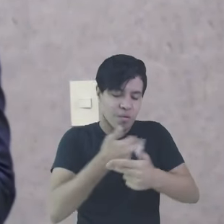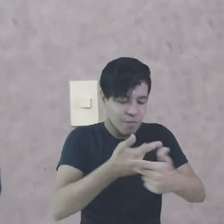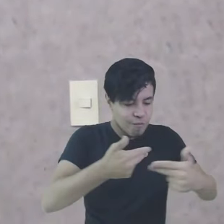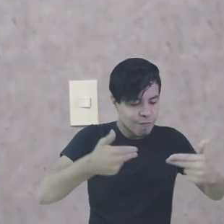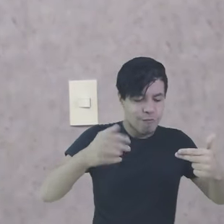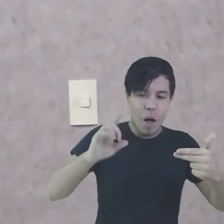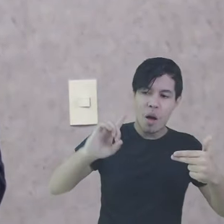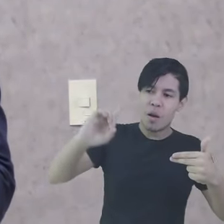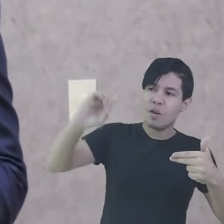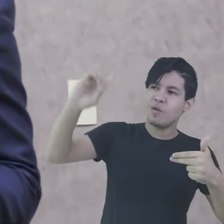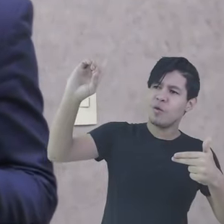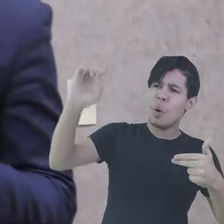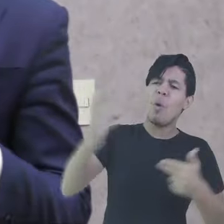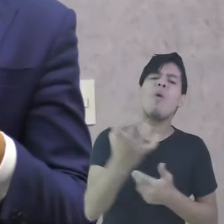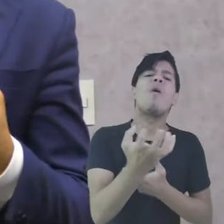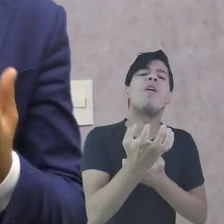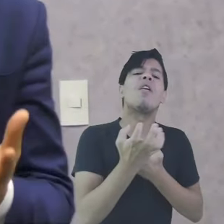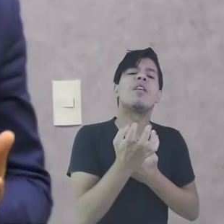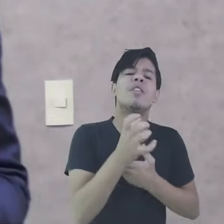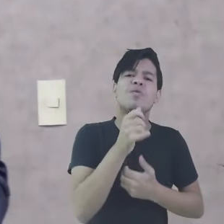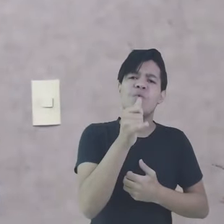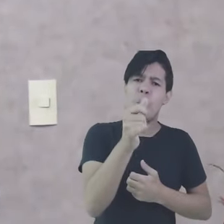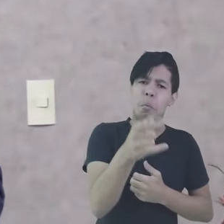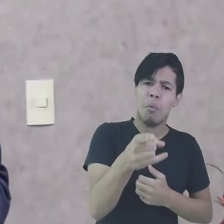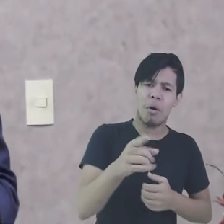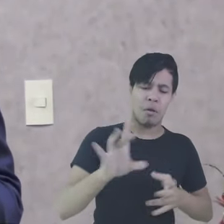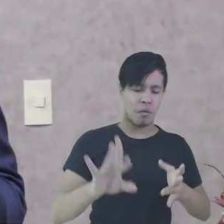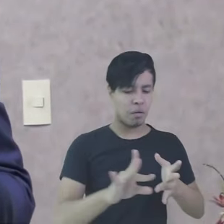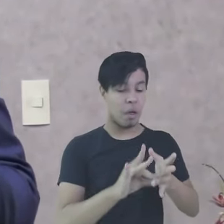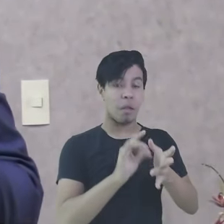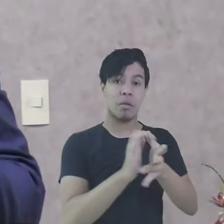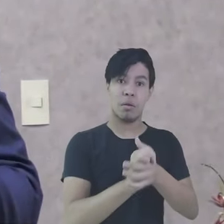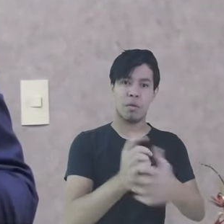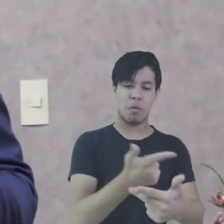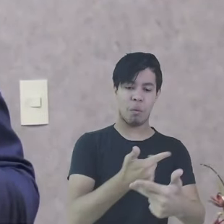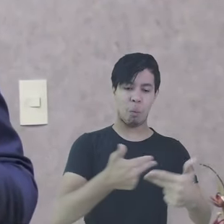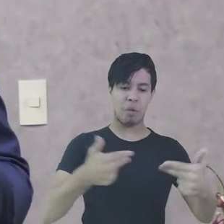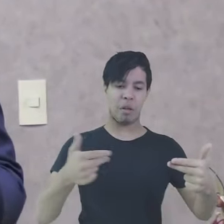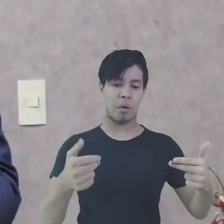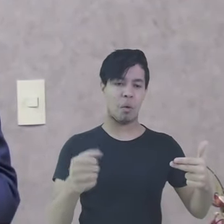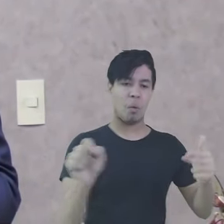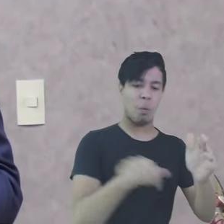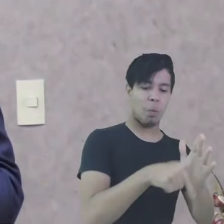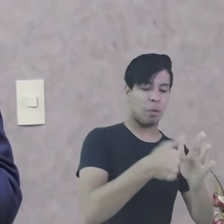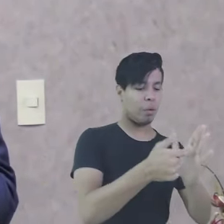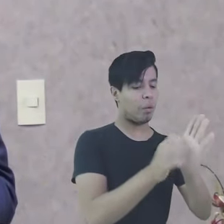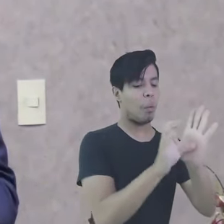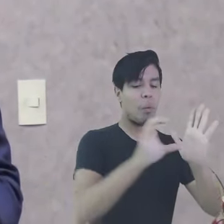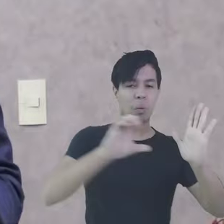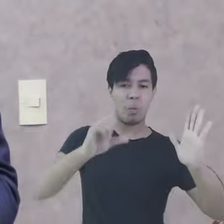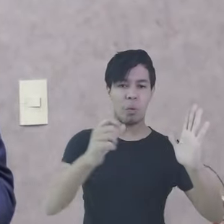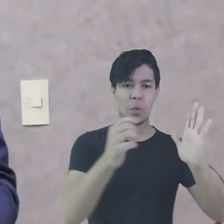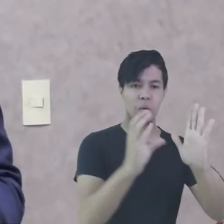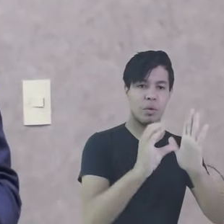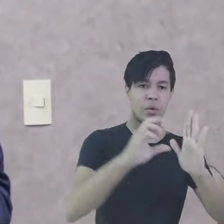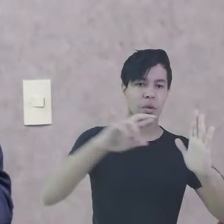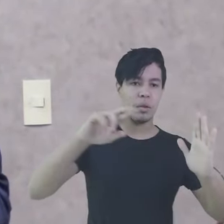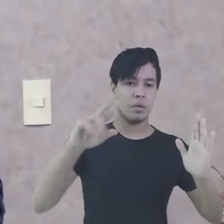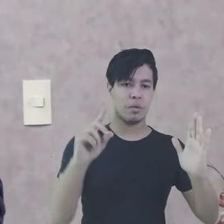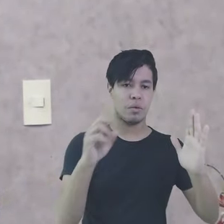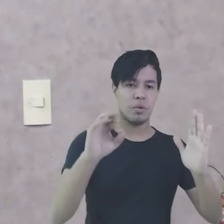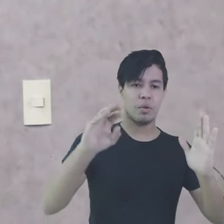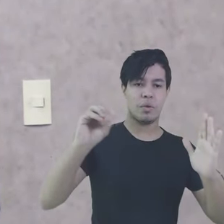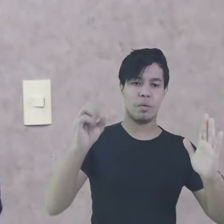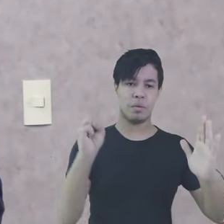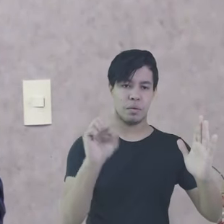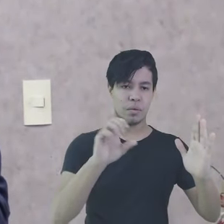que eu estou querendo dizer para você? Se a aliança foi feita na glória, se em 2 Coríntios 3,18 Paulo nos diz que o Espírito nos transforma de glória